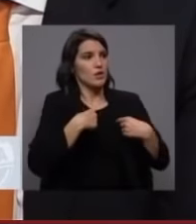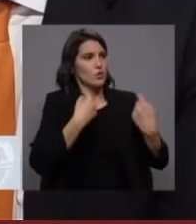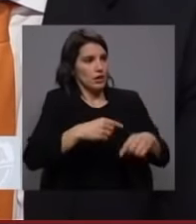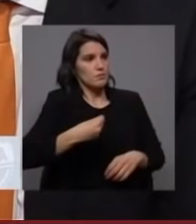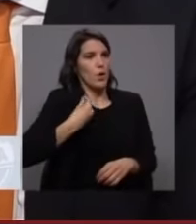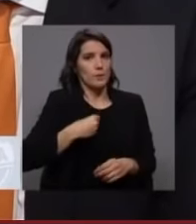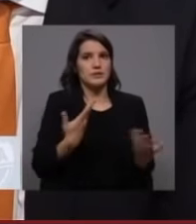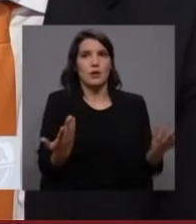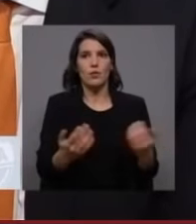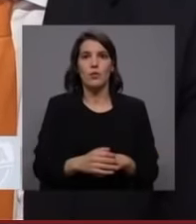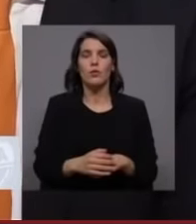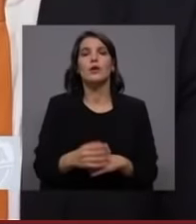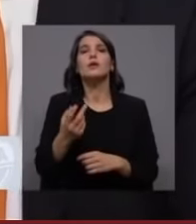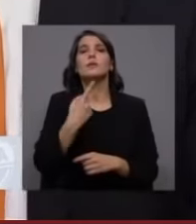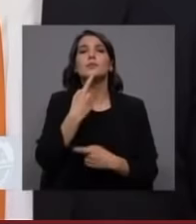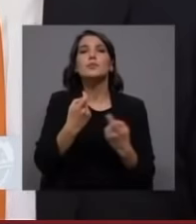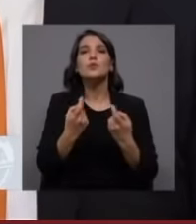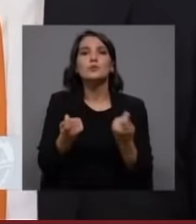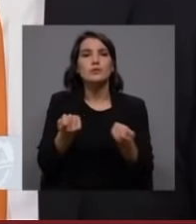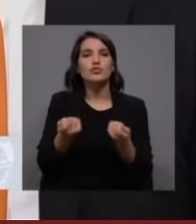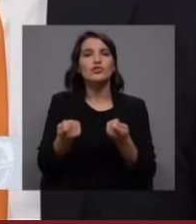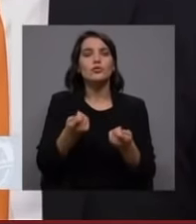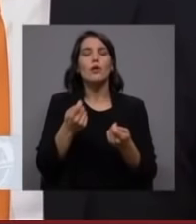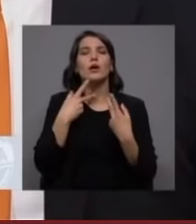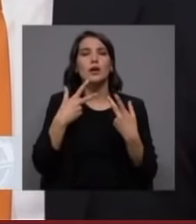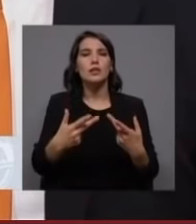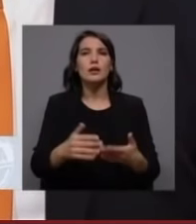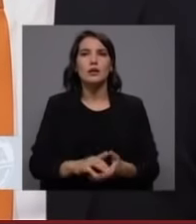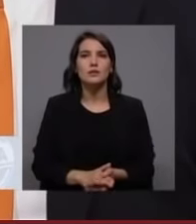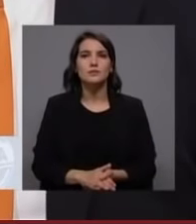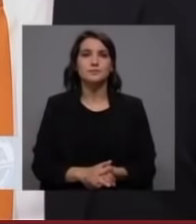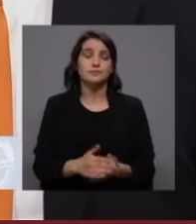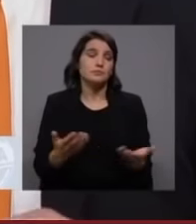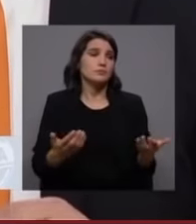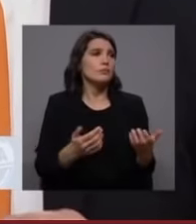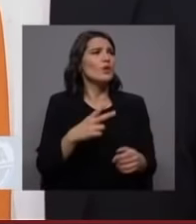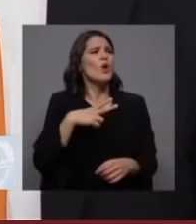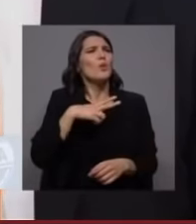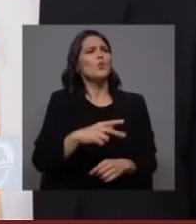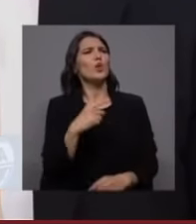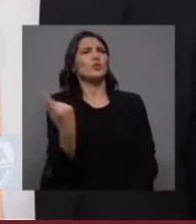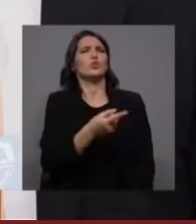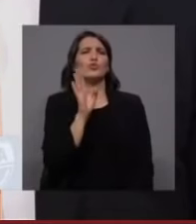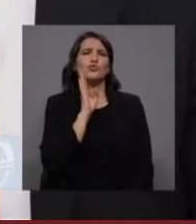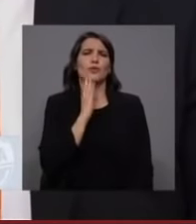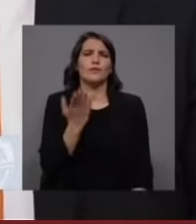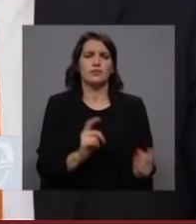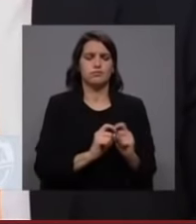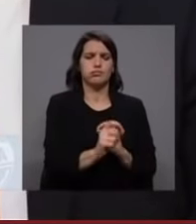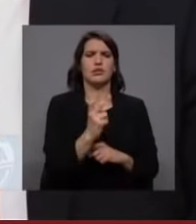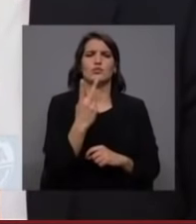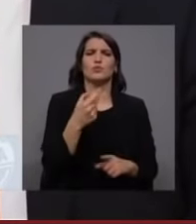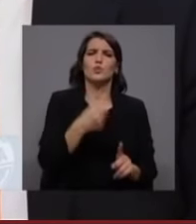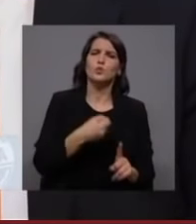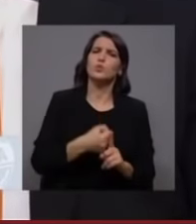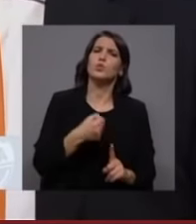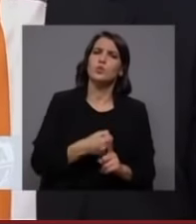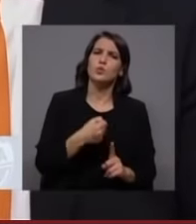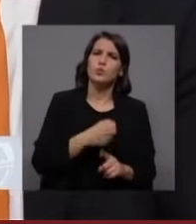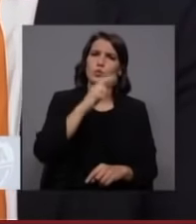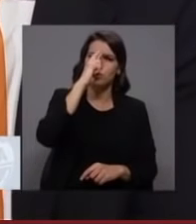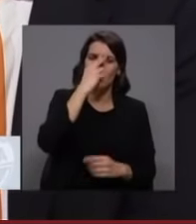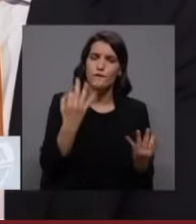respondendo às críticas de gestão de o estudo assistiu a estes dois anos de luta intensa